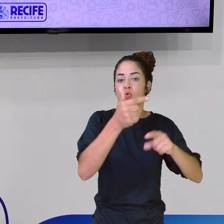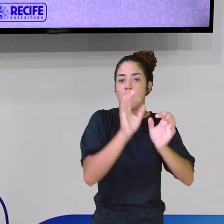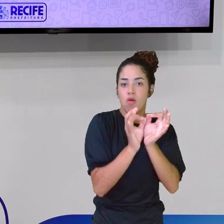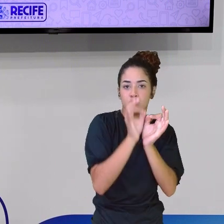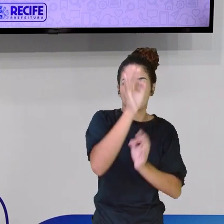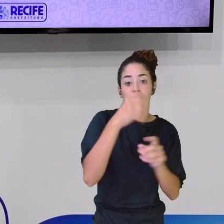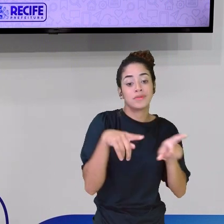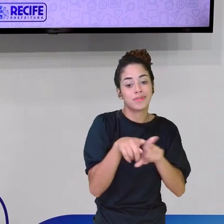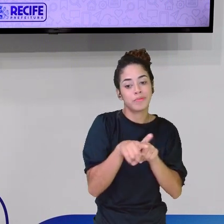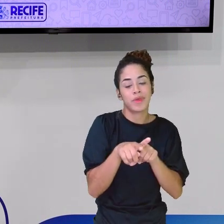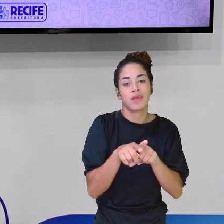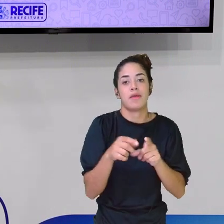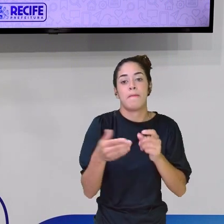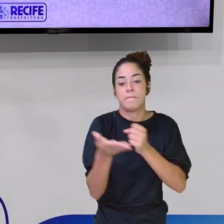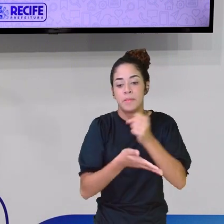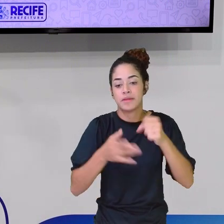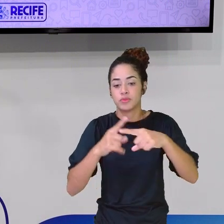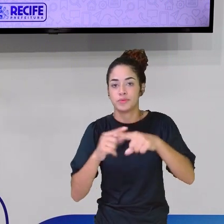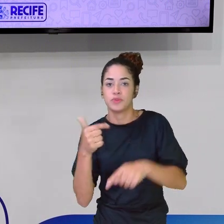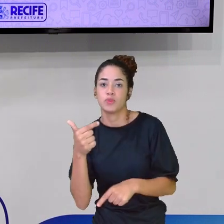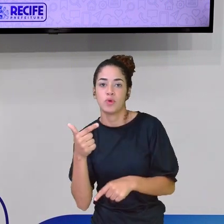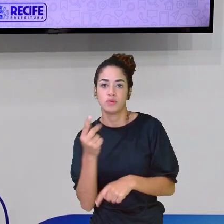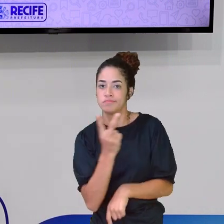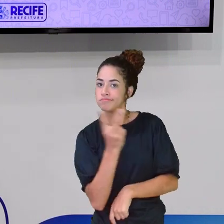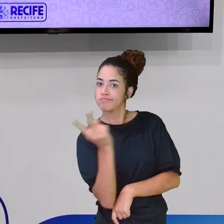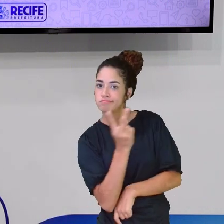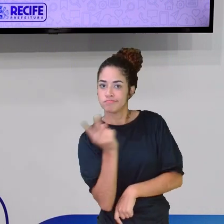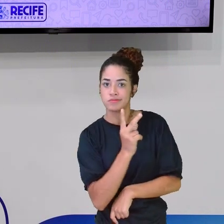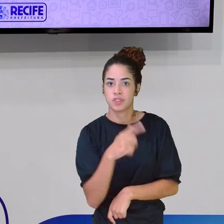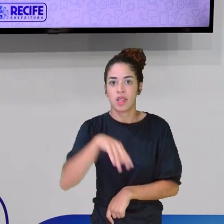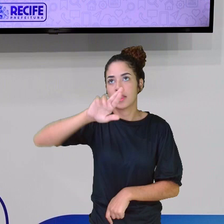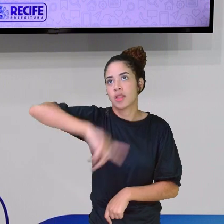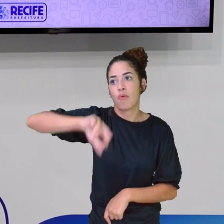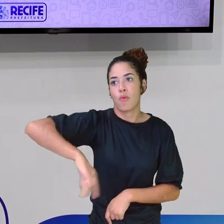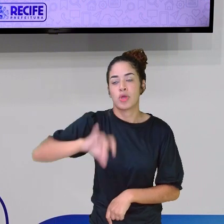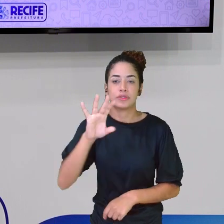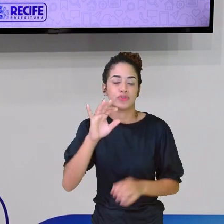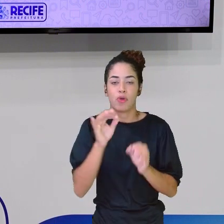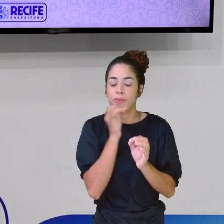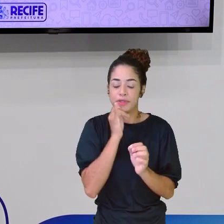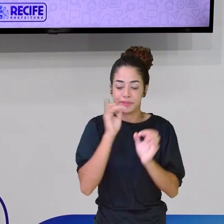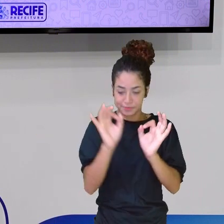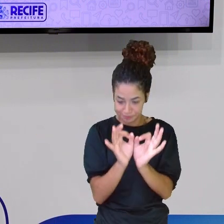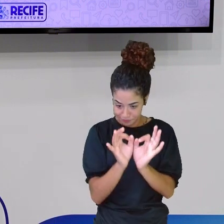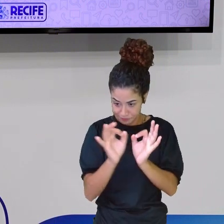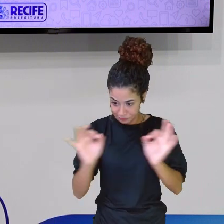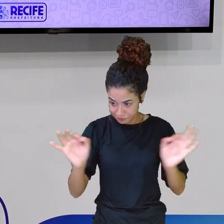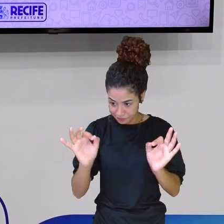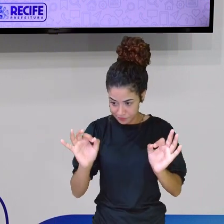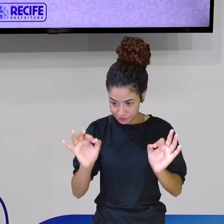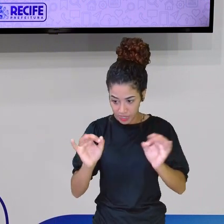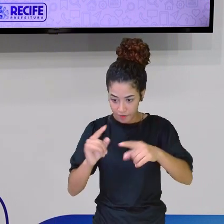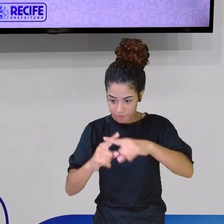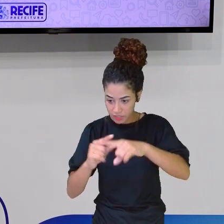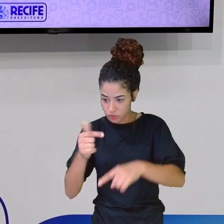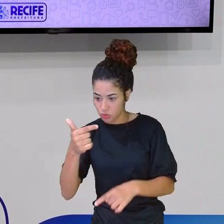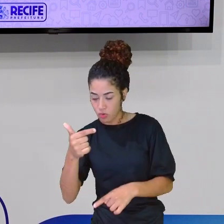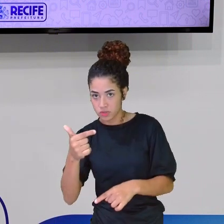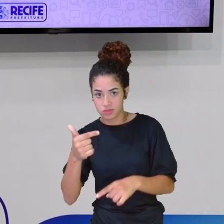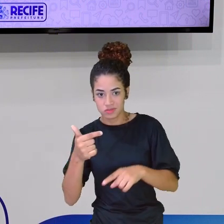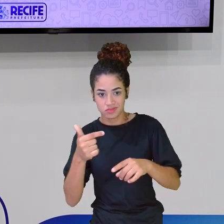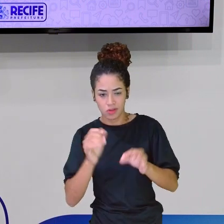base. Eu não posso simplesmente aumentar em 2 vezes a minha base e esquecer da altura